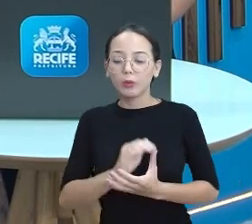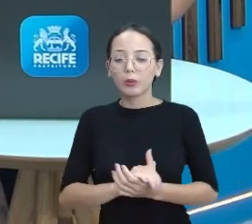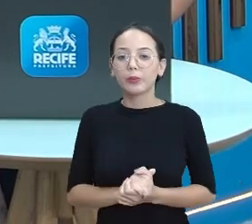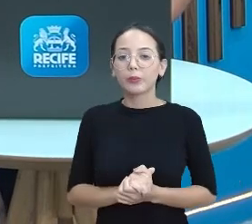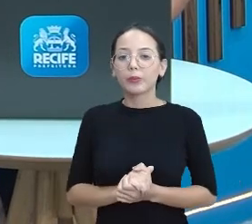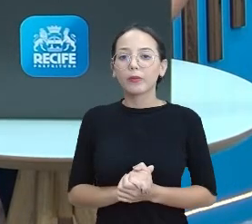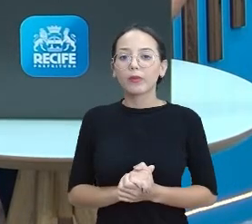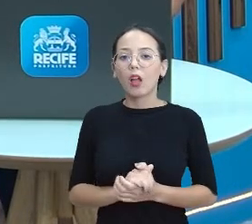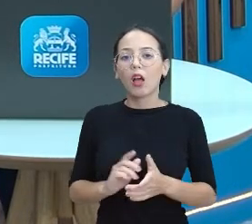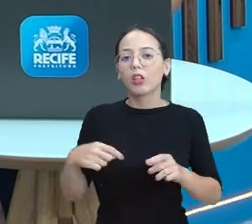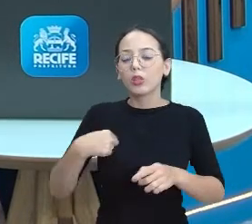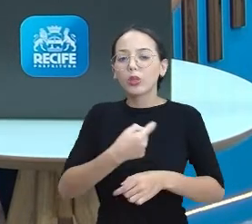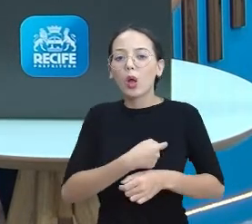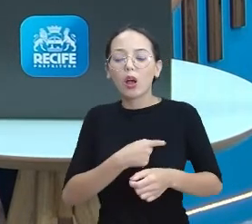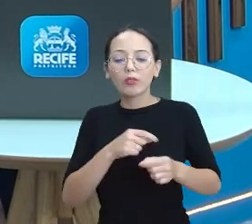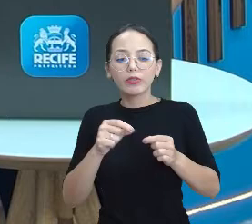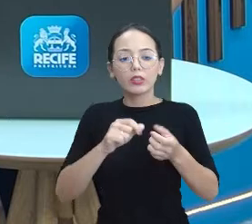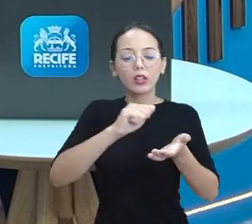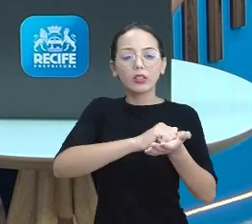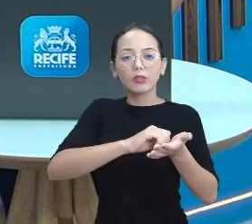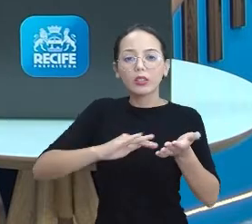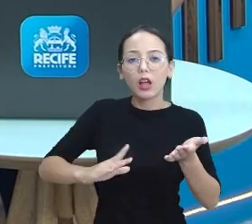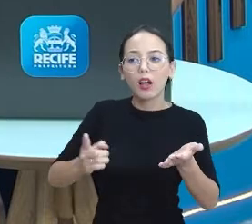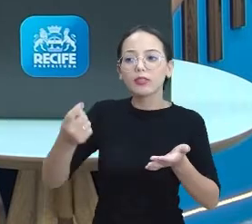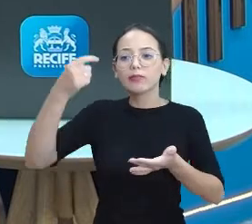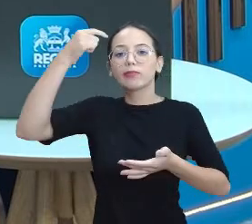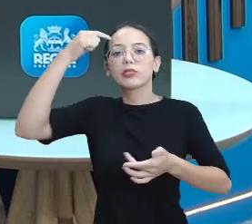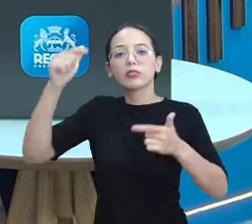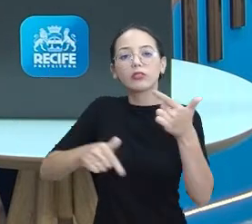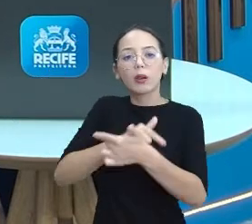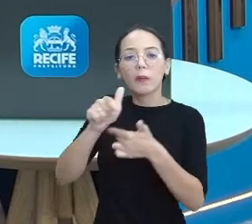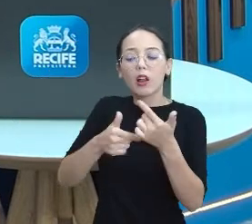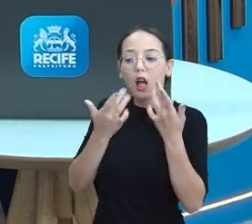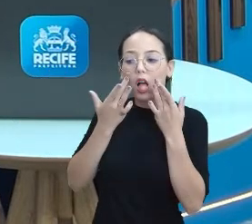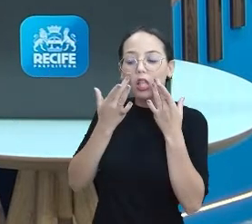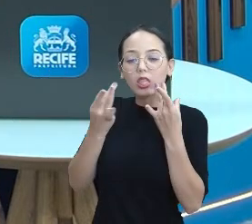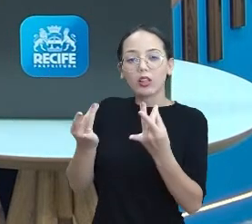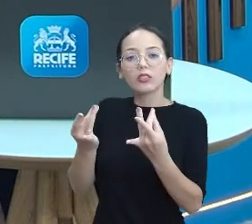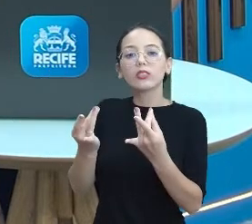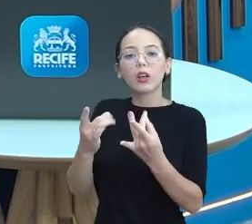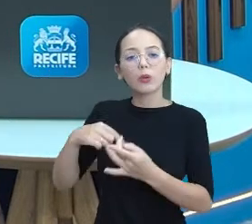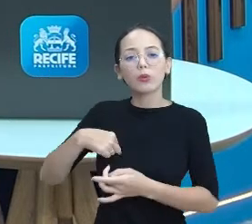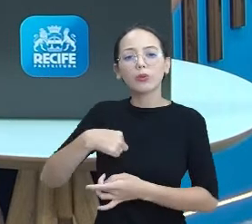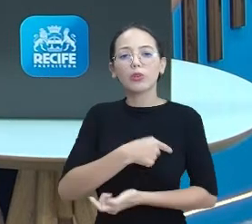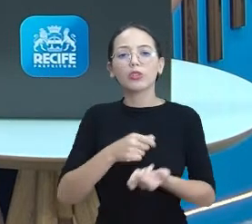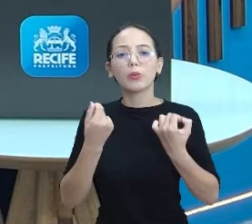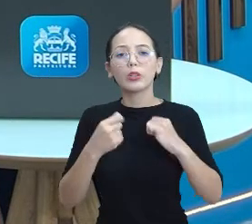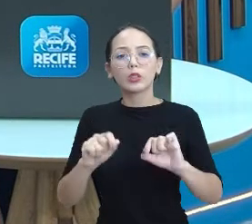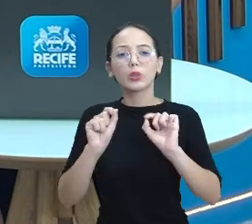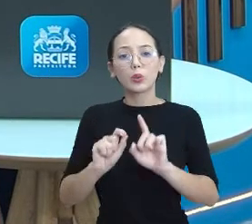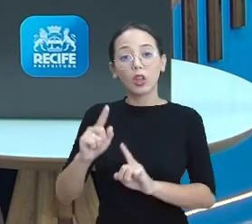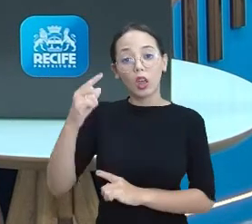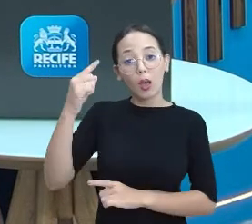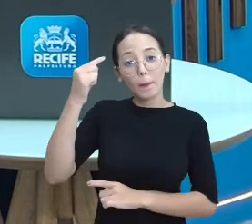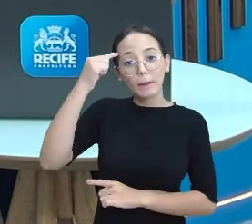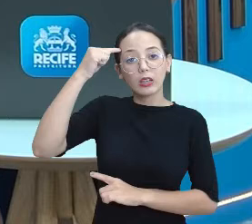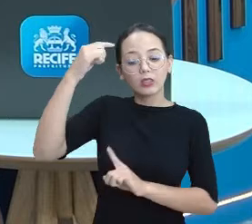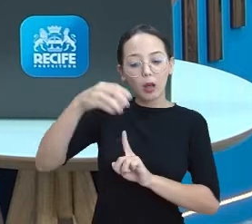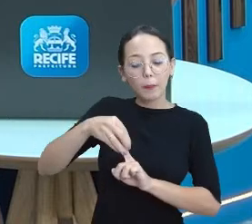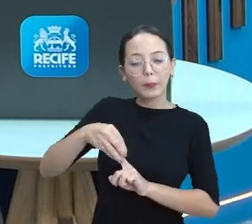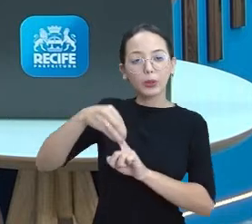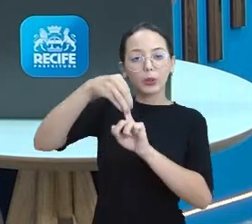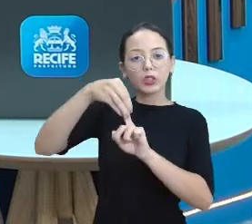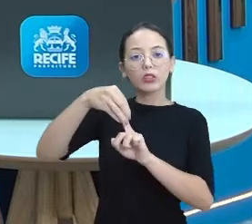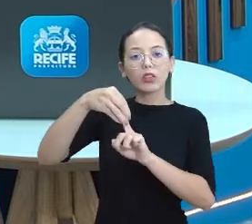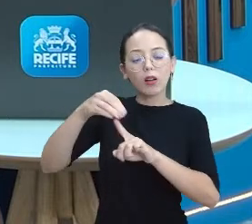gente vai fazer uma atividade que a gente pensa em trabalhar a atenção, a gente precisa priorizar as estratégias,